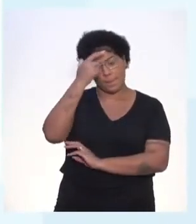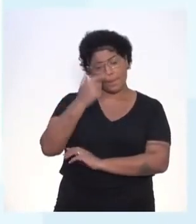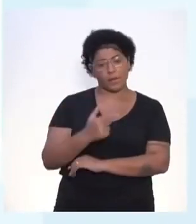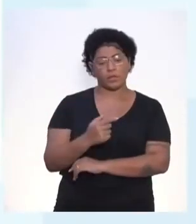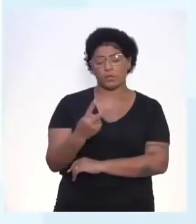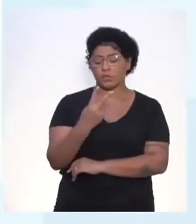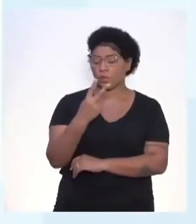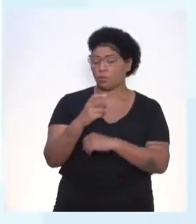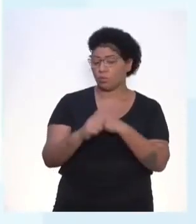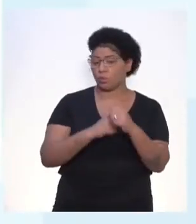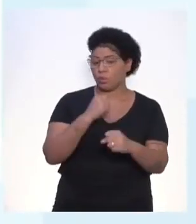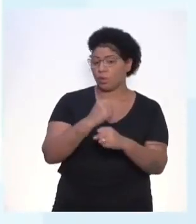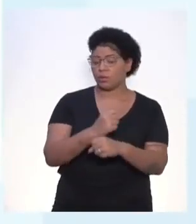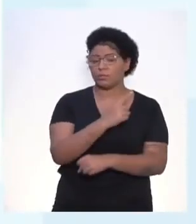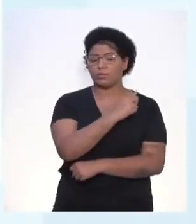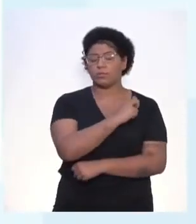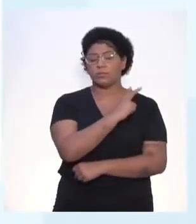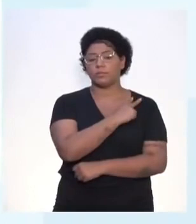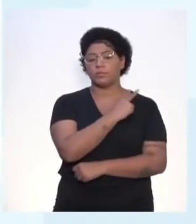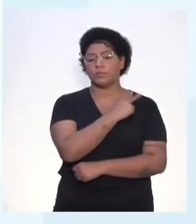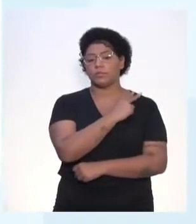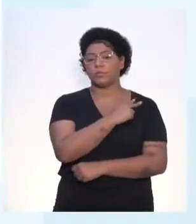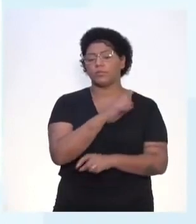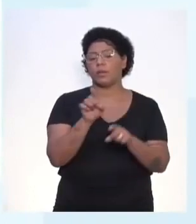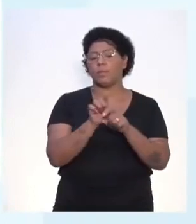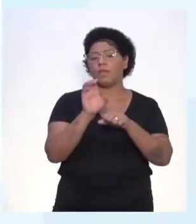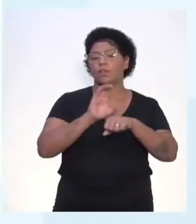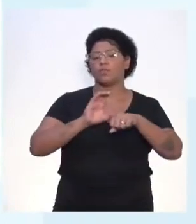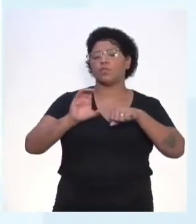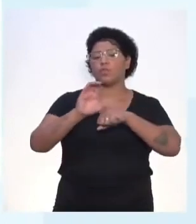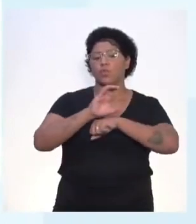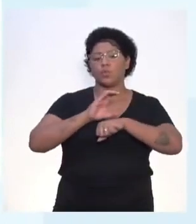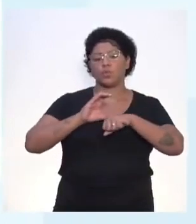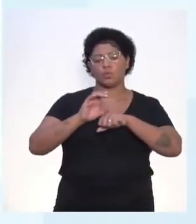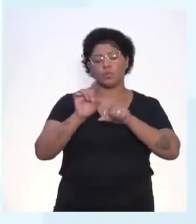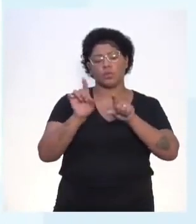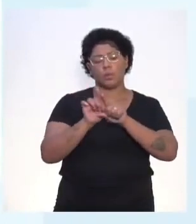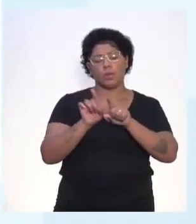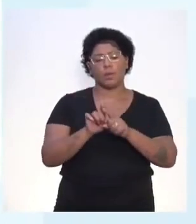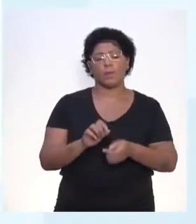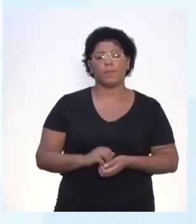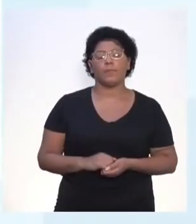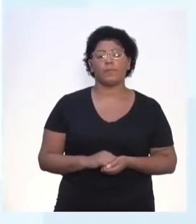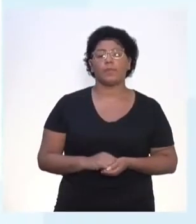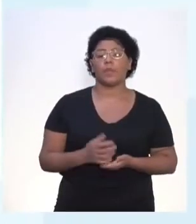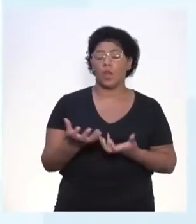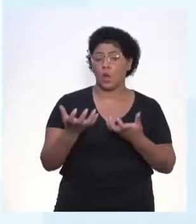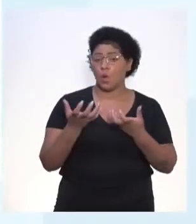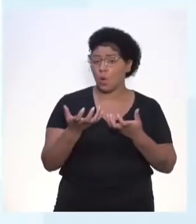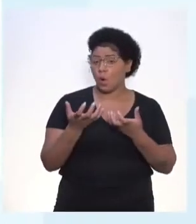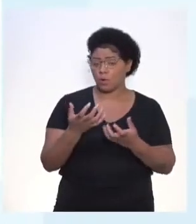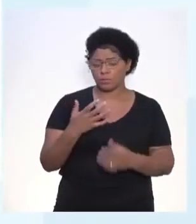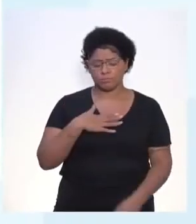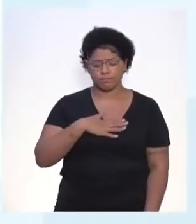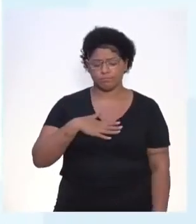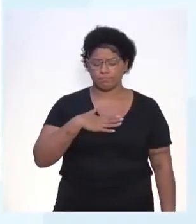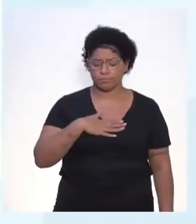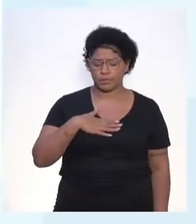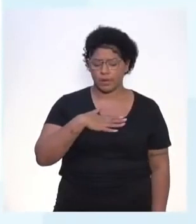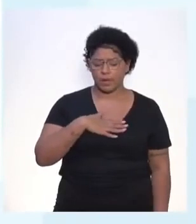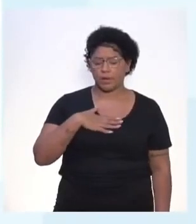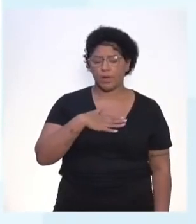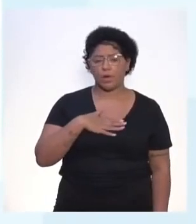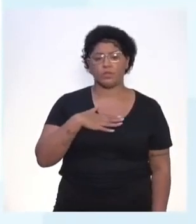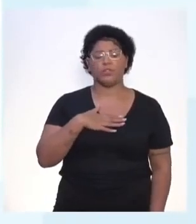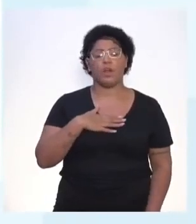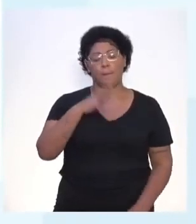ensino médio e faço curso técnico em design de moda. Tenho interesse em aprender idiomas e gosto de artes de um